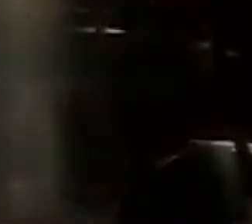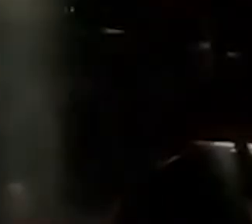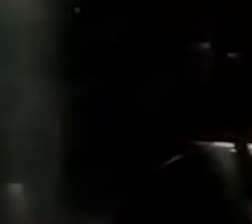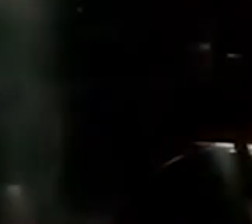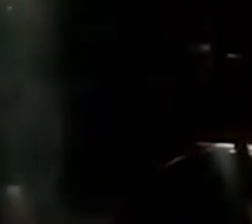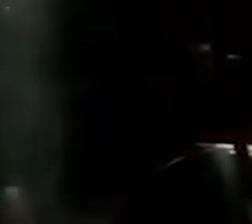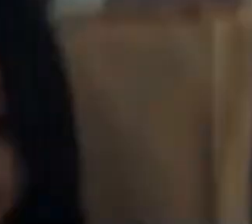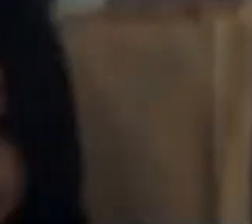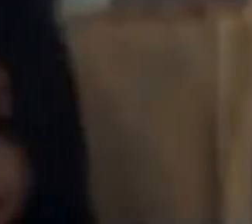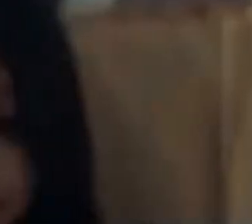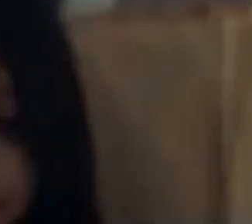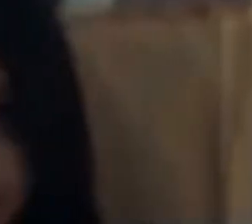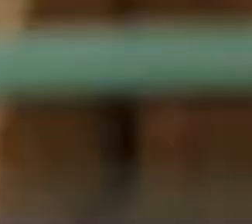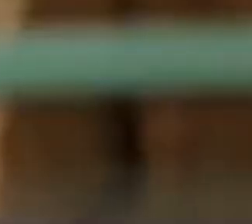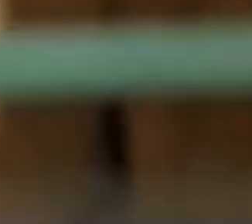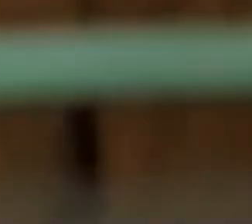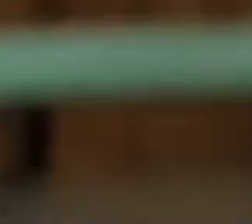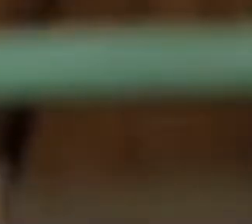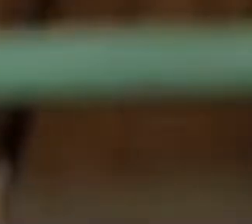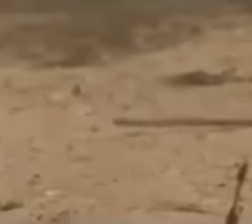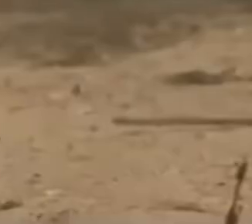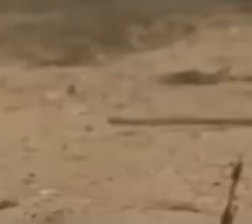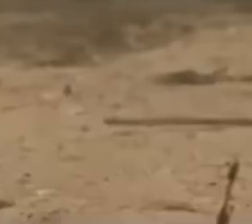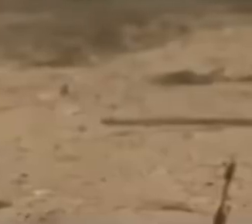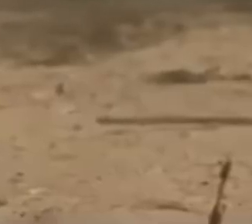You have to make yours.